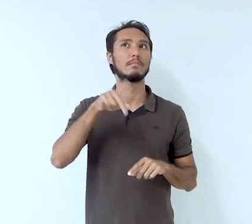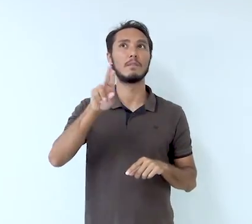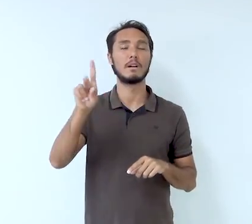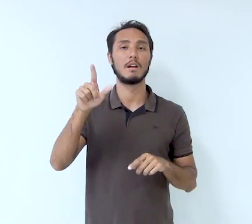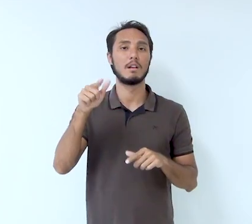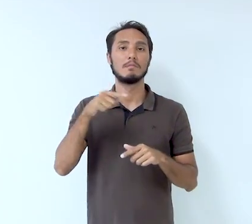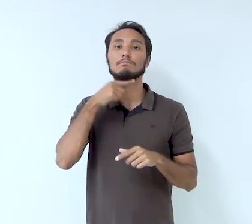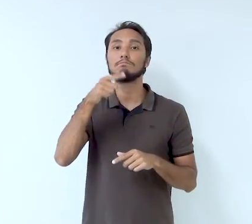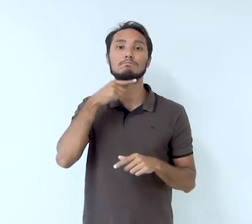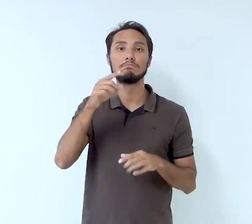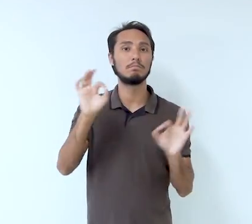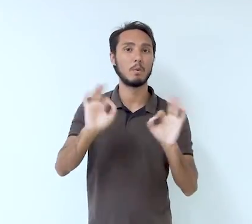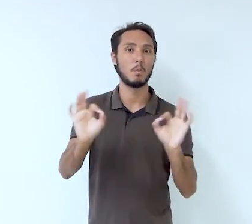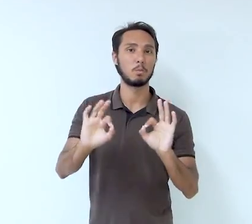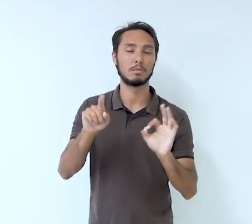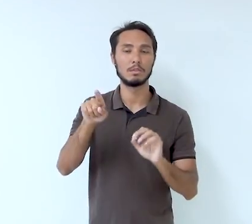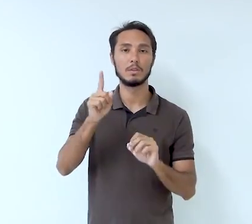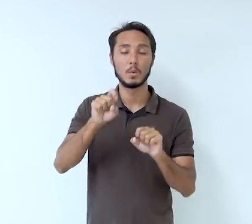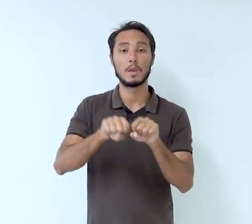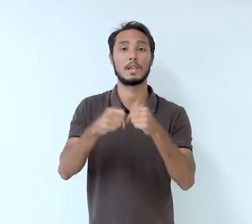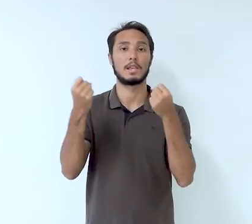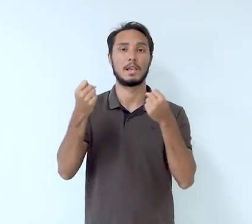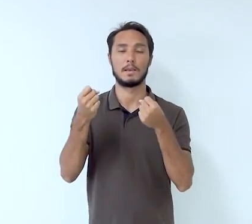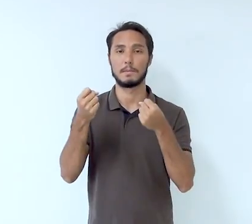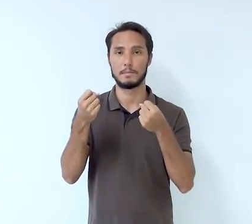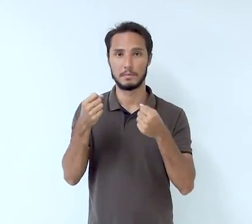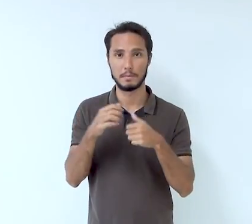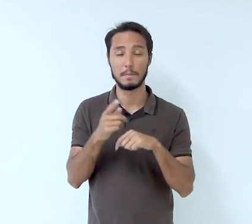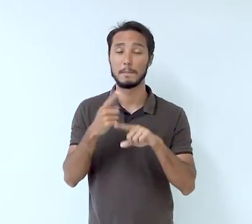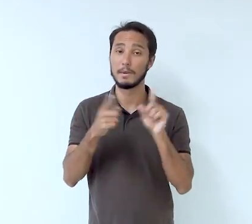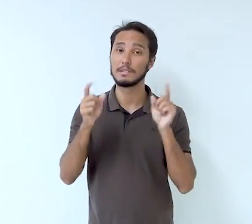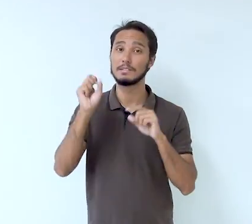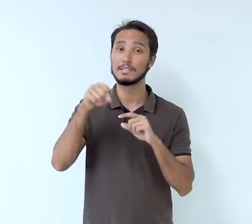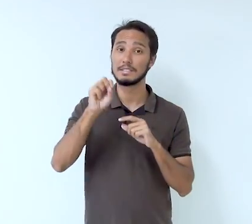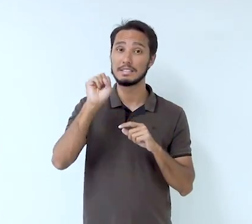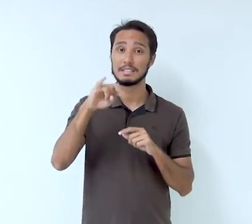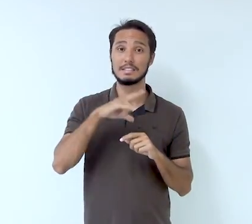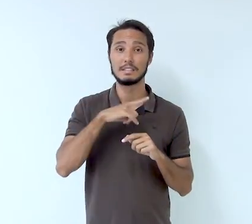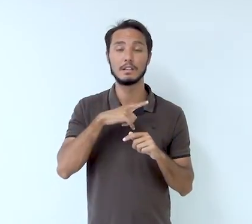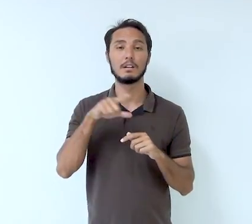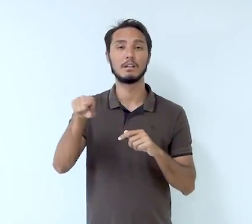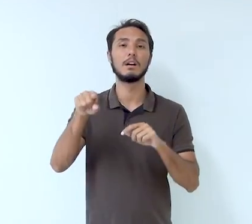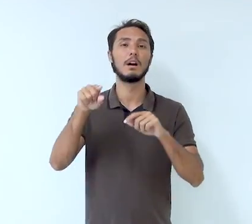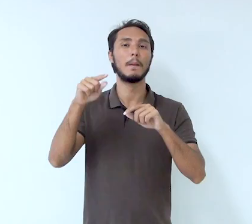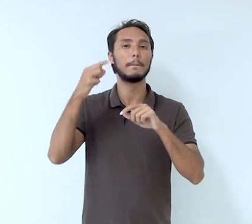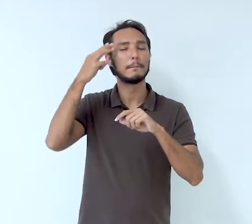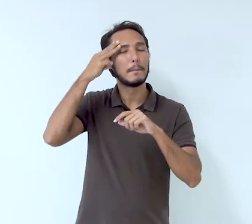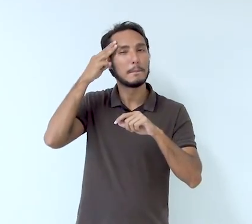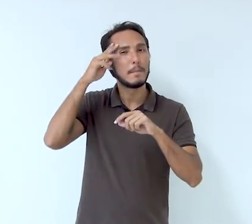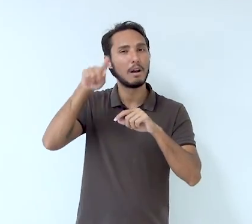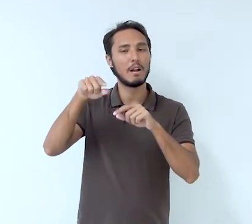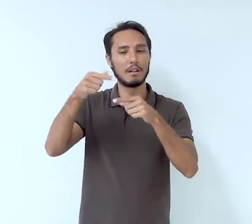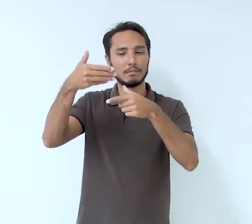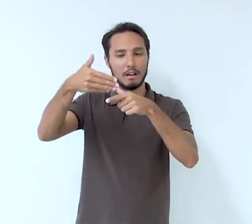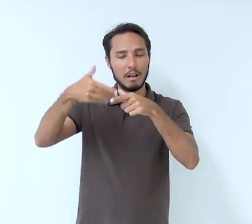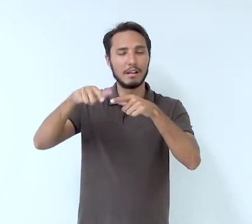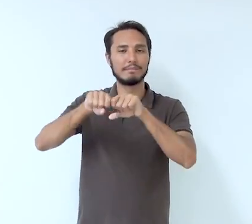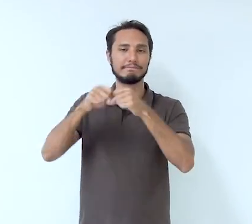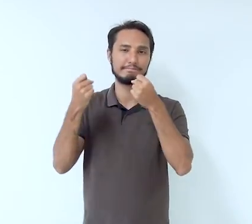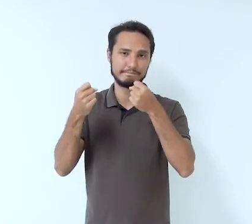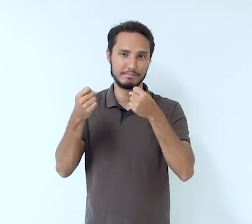fique totalmente inoperante, né? Ele não queime totalmente, mas sim ficar com alguns endereços de